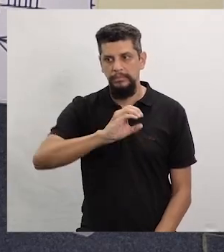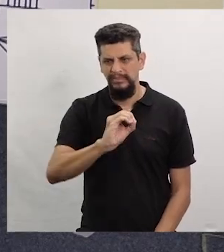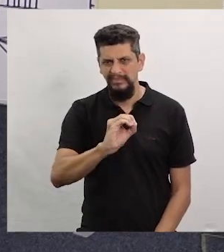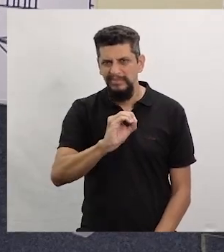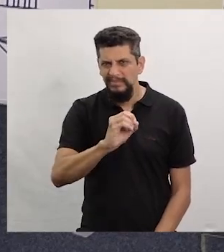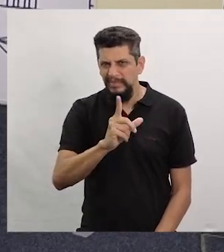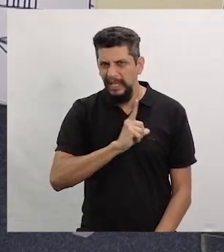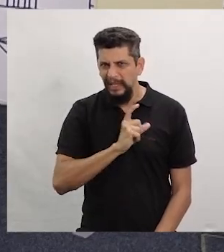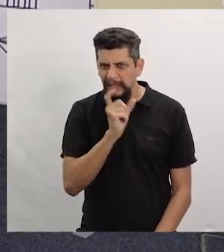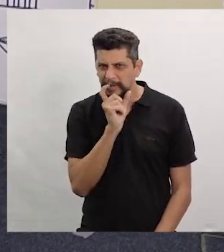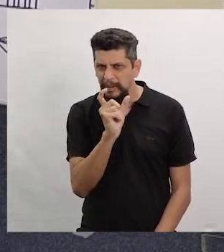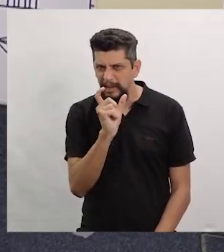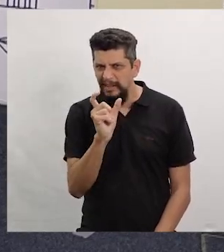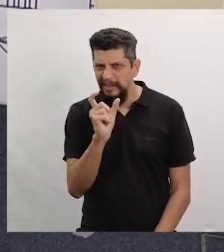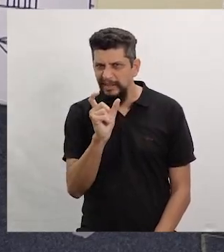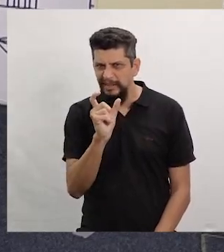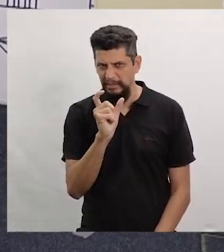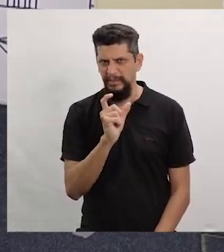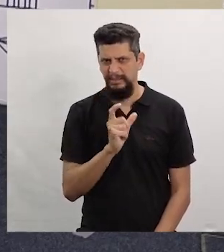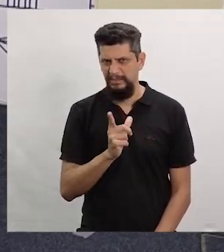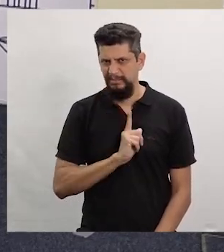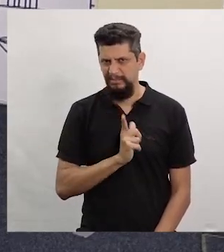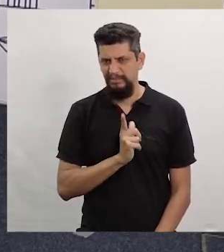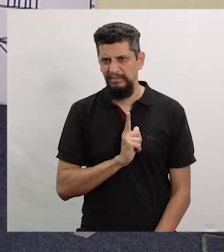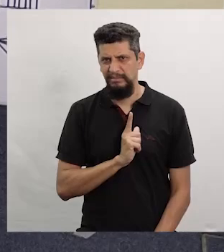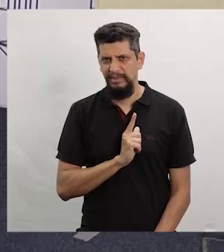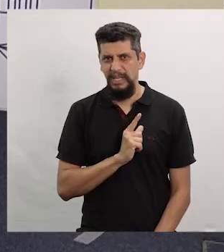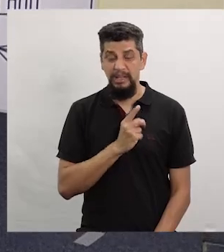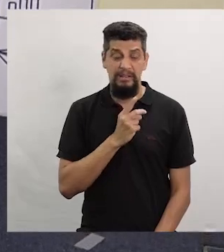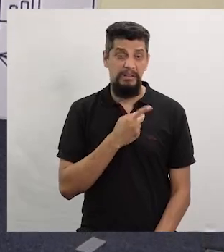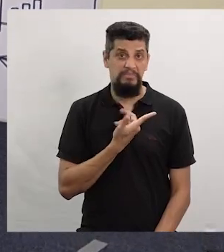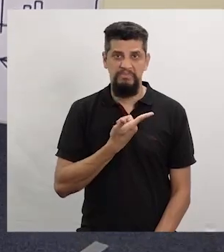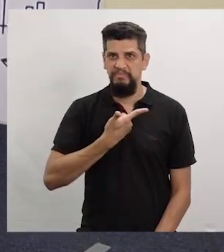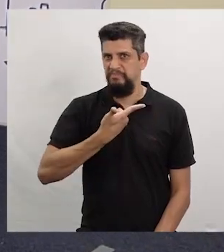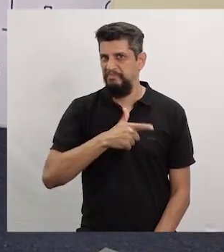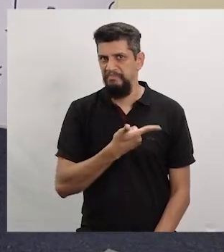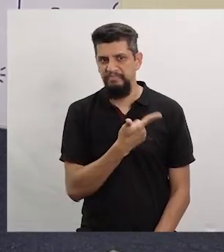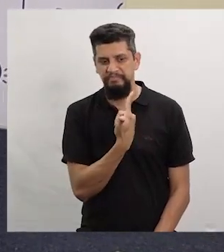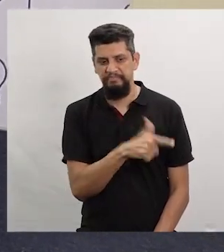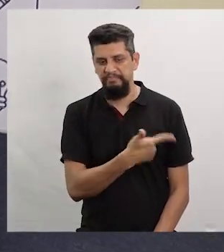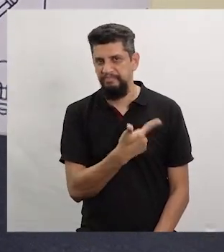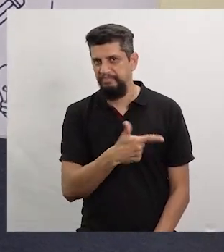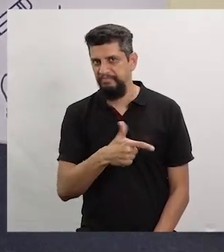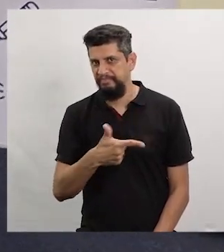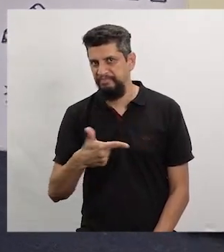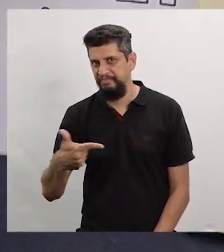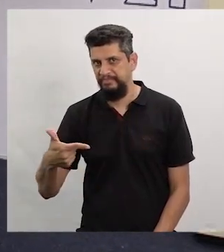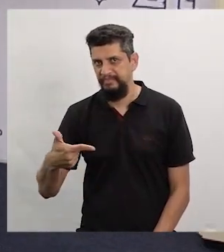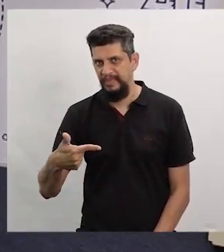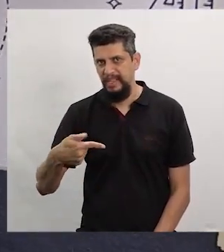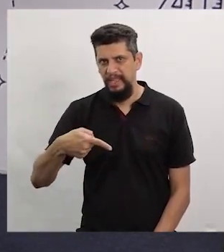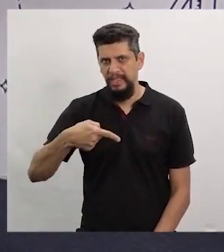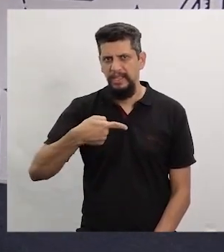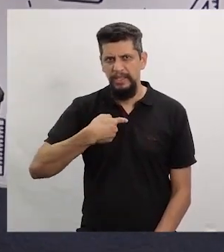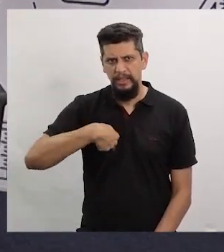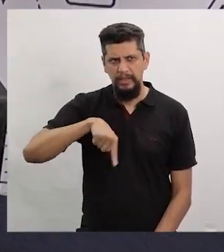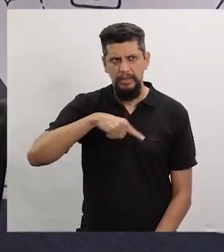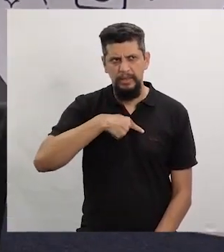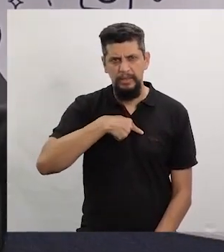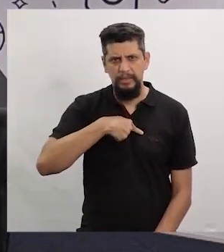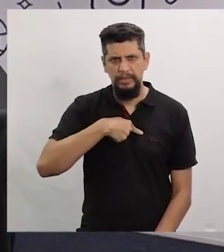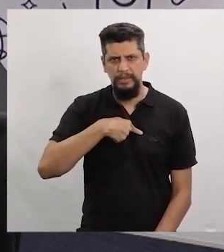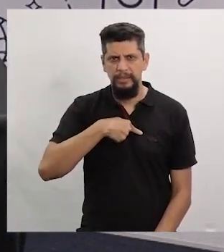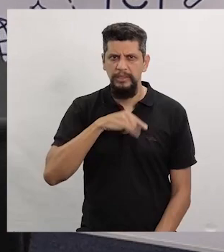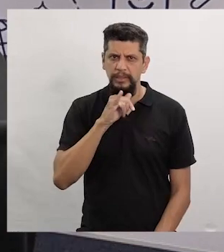existe essa palavra chamada tojo acho que tem alguma coisa errada né a gente não tinha